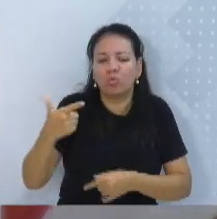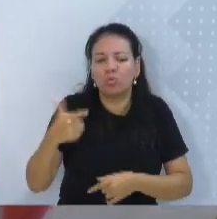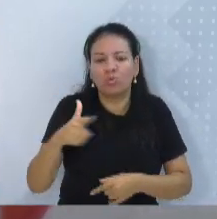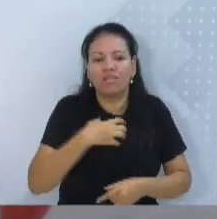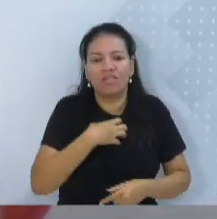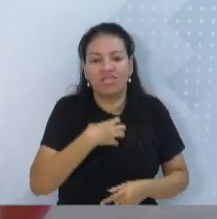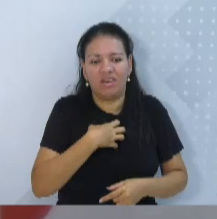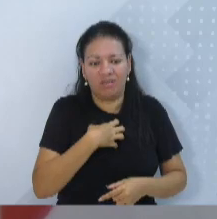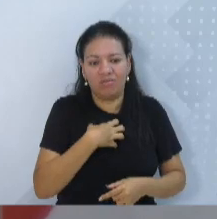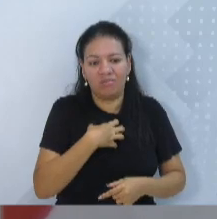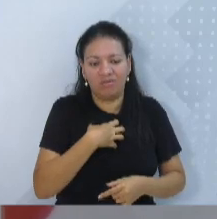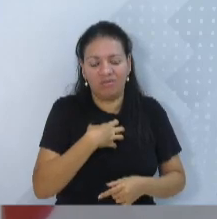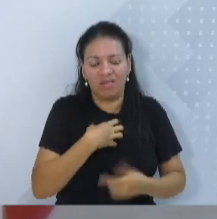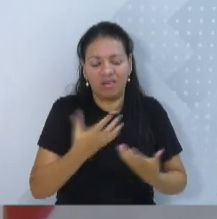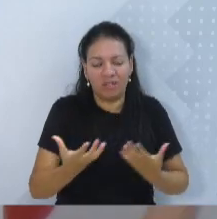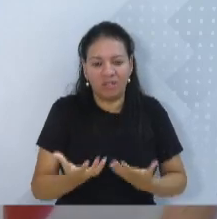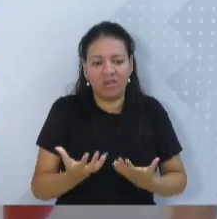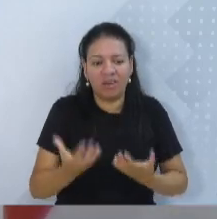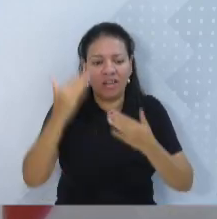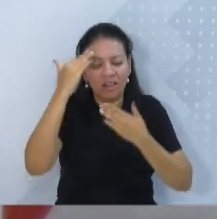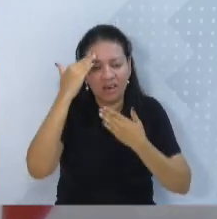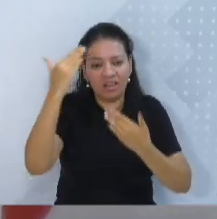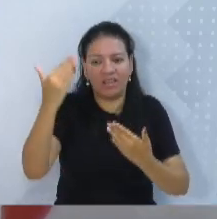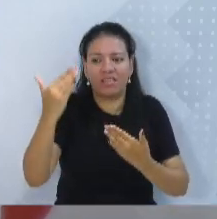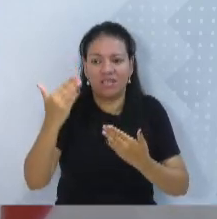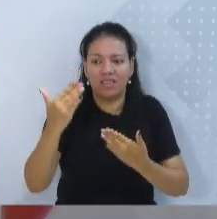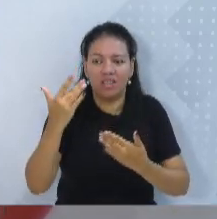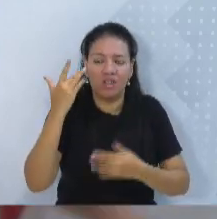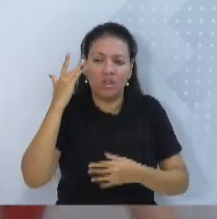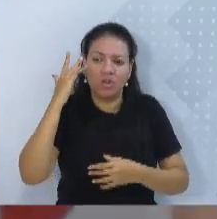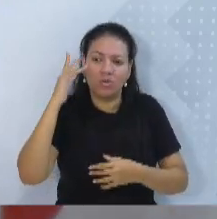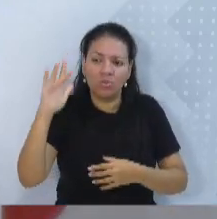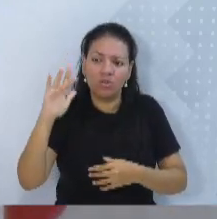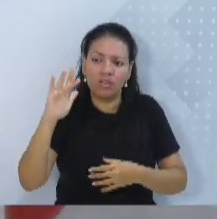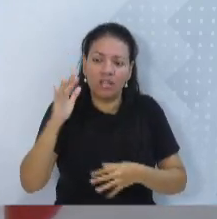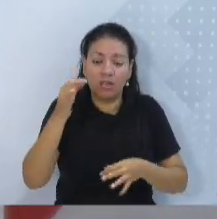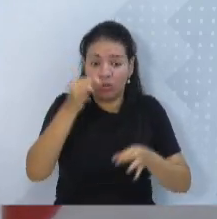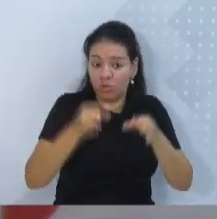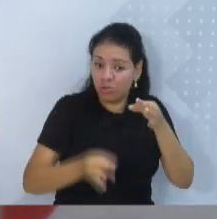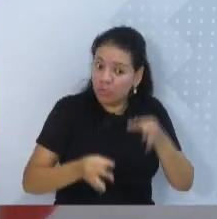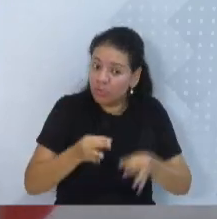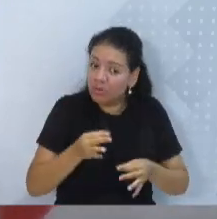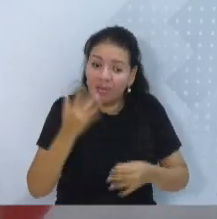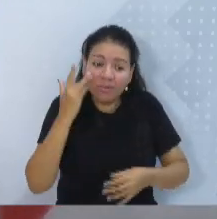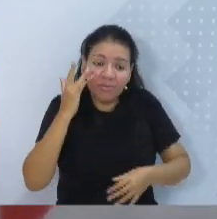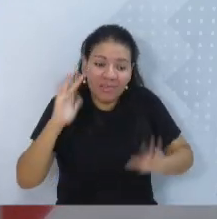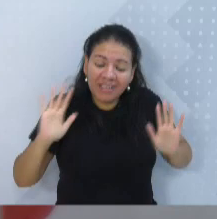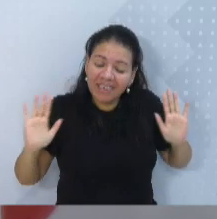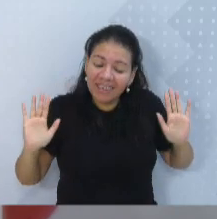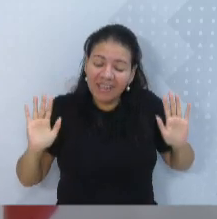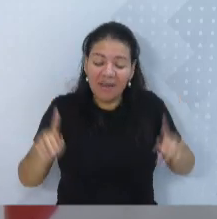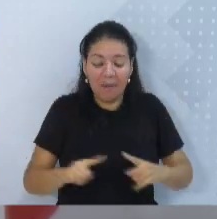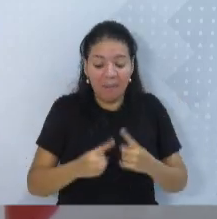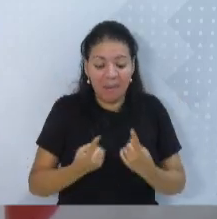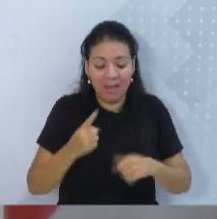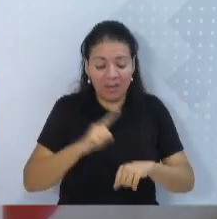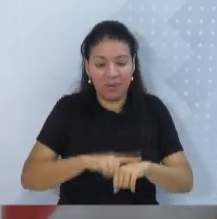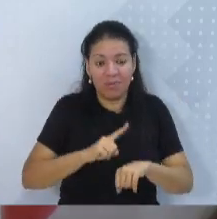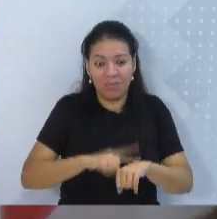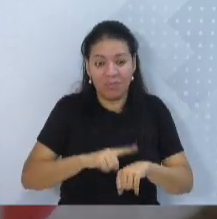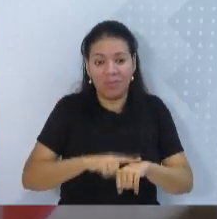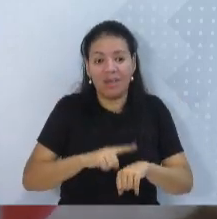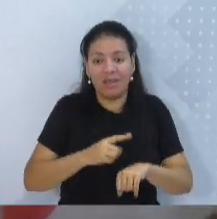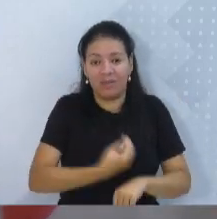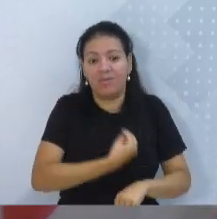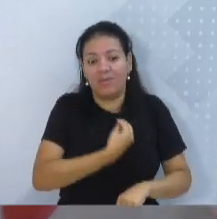quero agradecer a homenagem não sei se tão justa Professor Gilson mas no momento em que eu vivo hoje